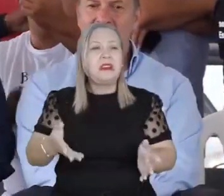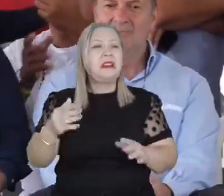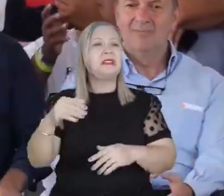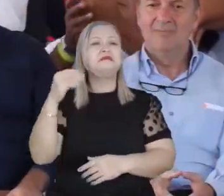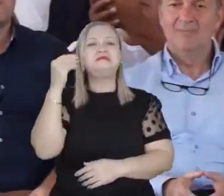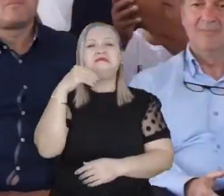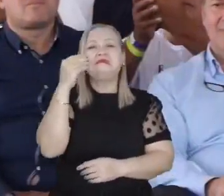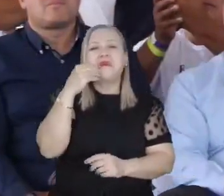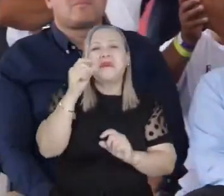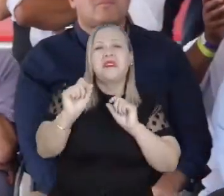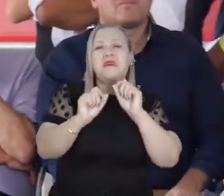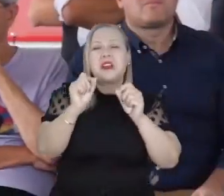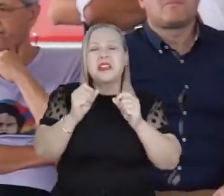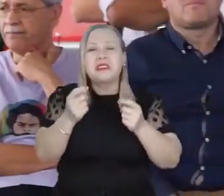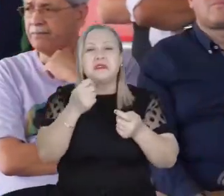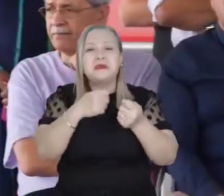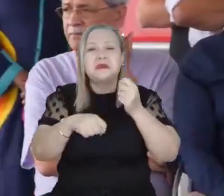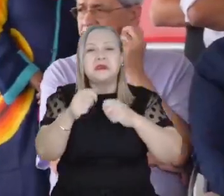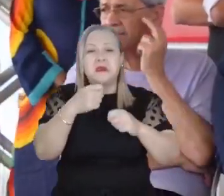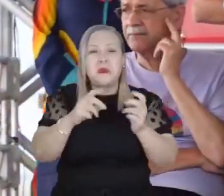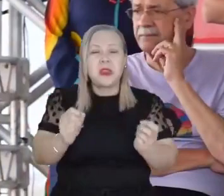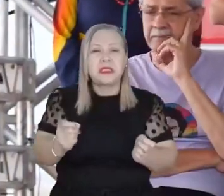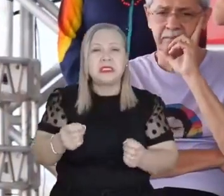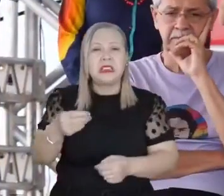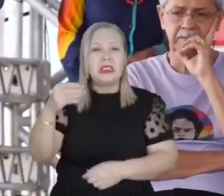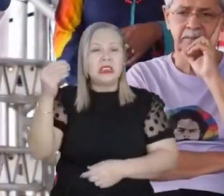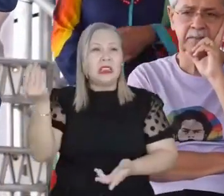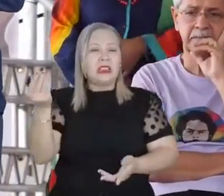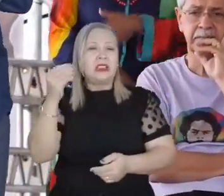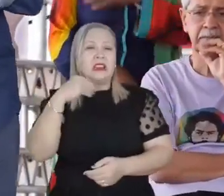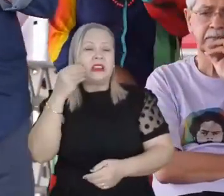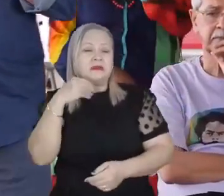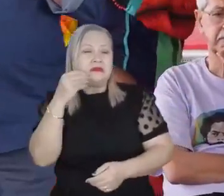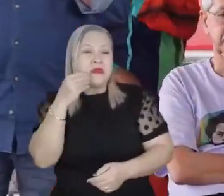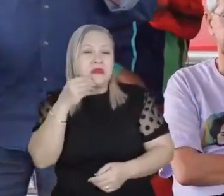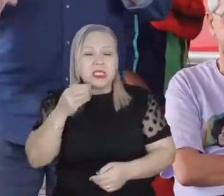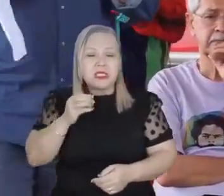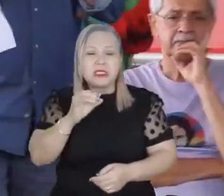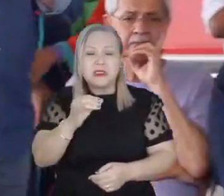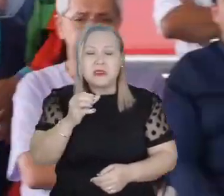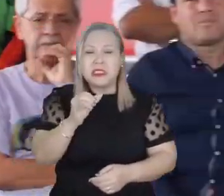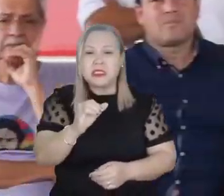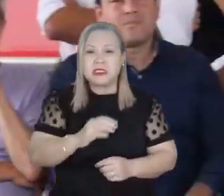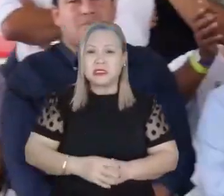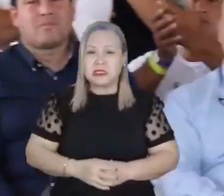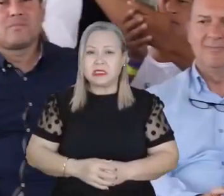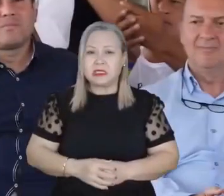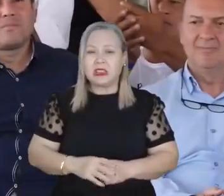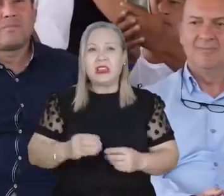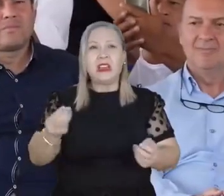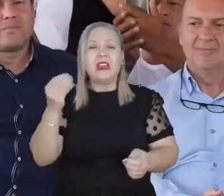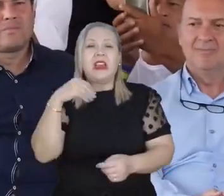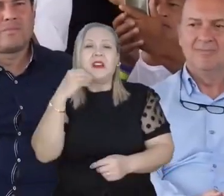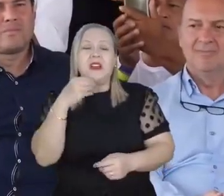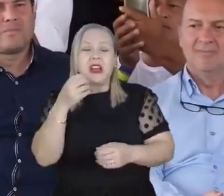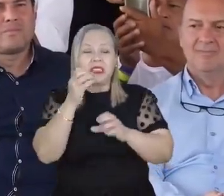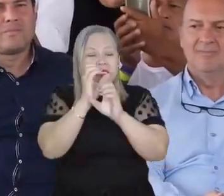ele desacreditava os cientistas brasileiros, ele desacreditava os laboratórios e ainda brincava com a